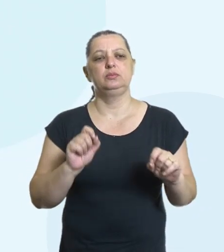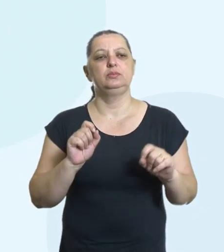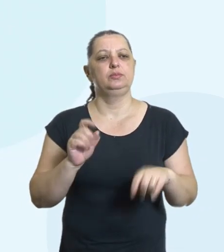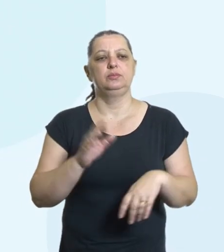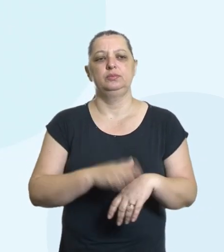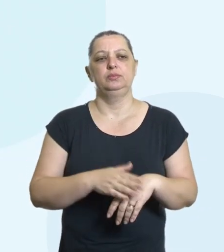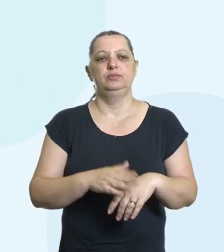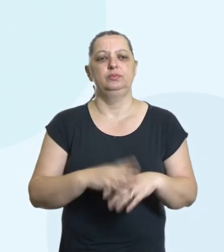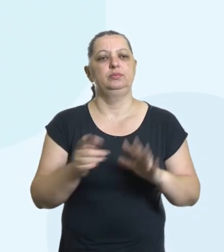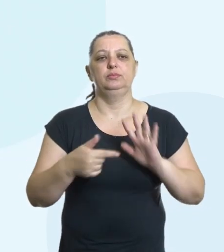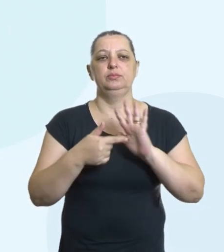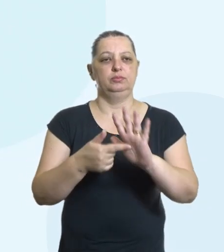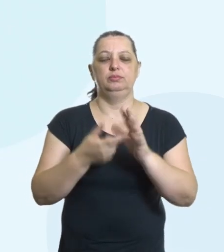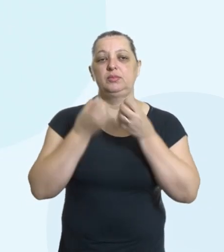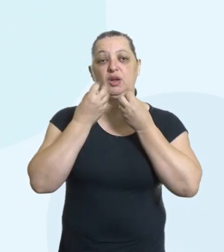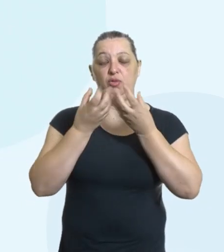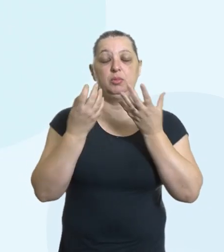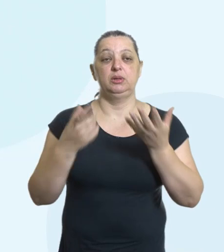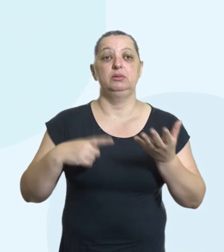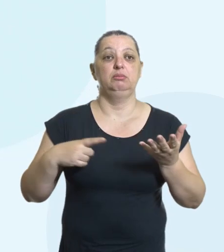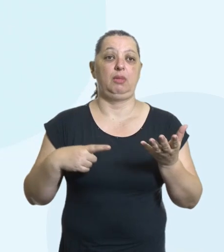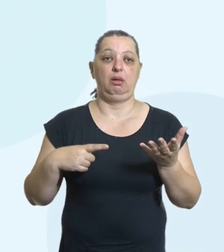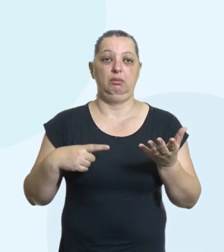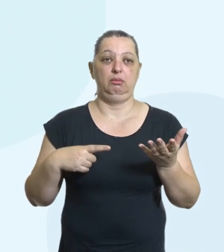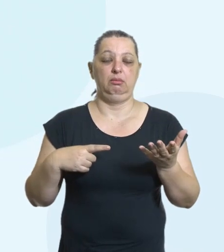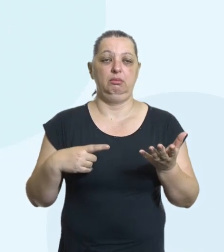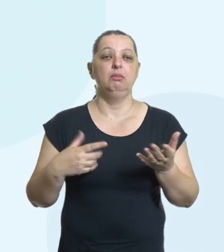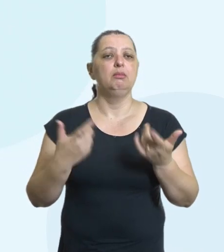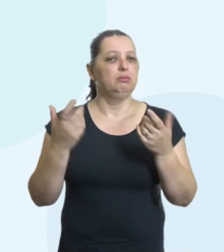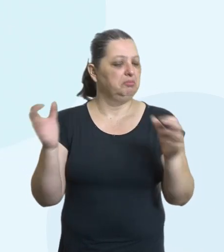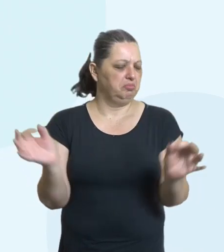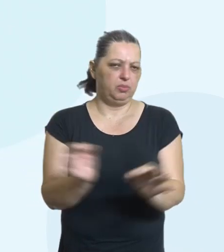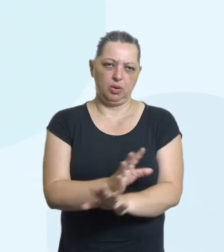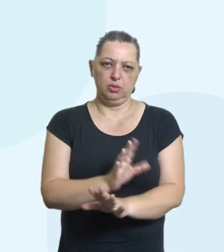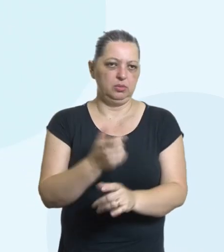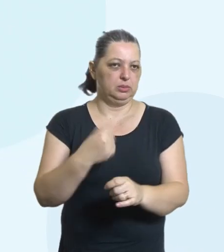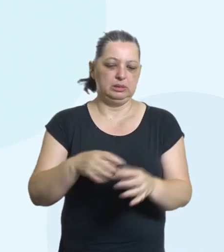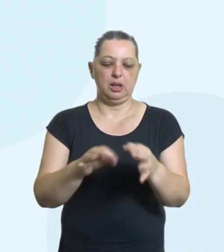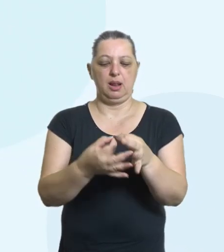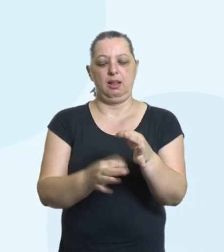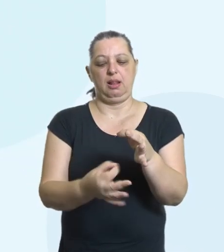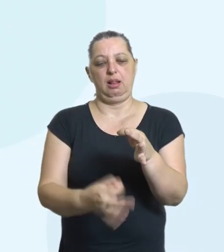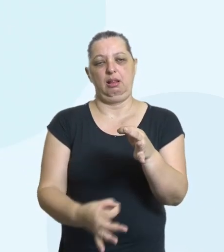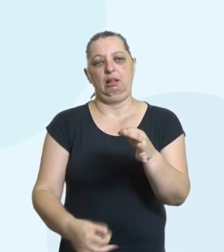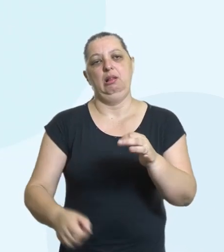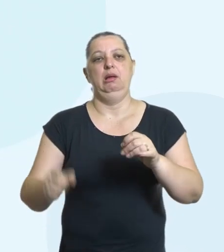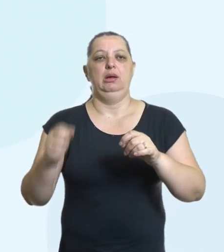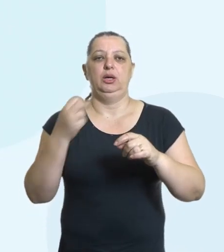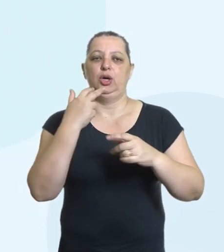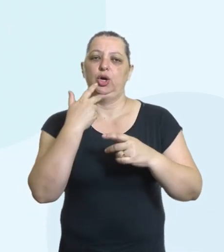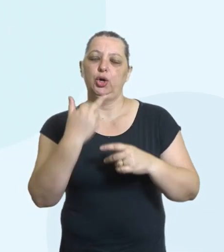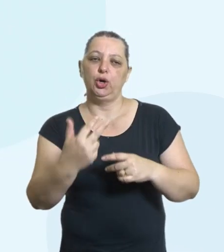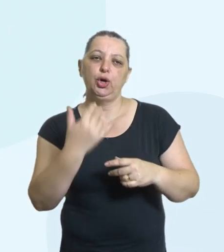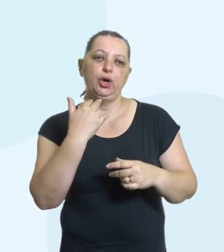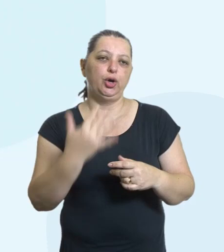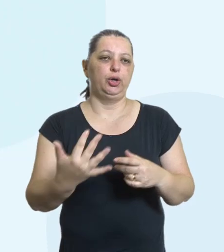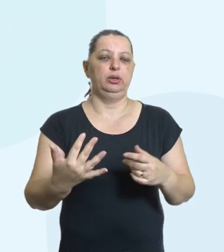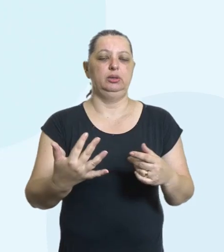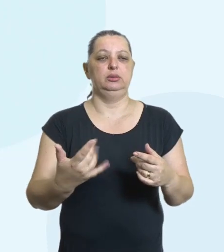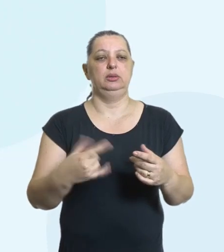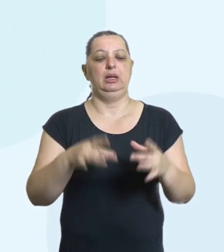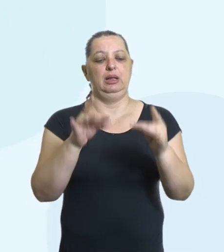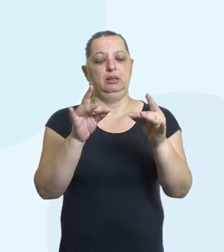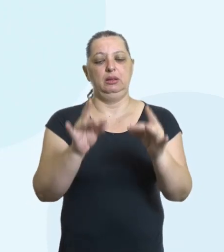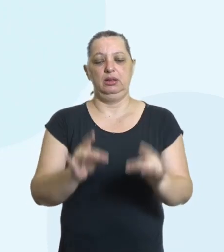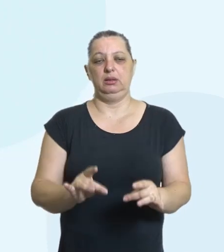quer informar ali. E pronto, é isso que você tem que fazer. Não precisa se alongar com cores, com detalhes, se isso